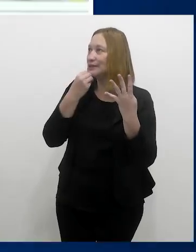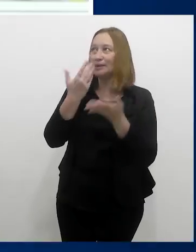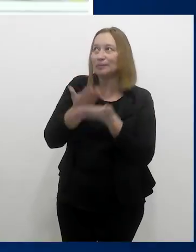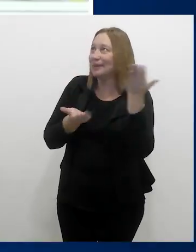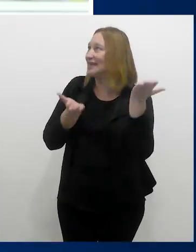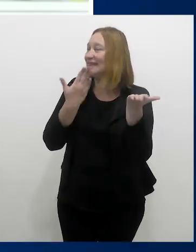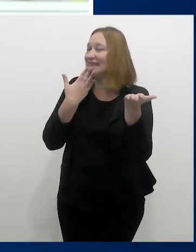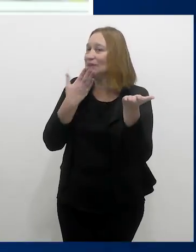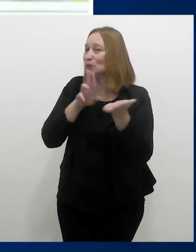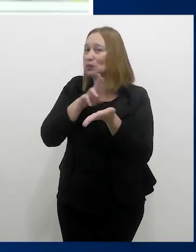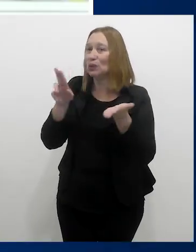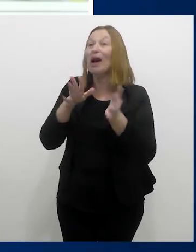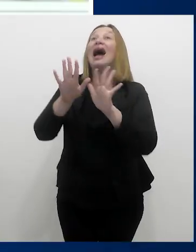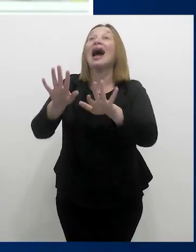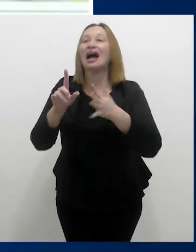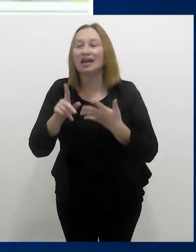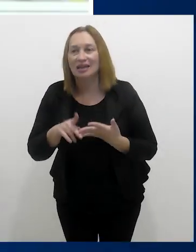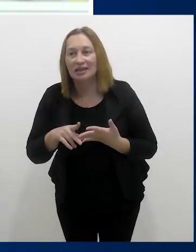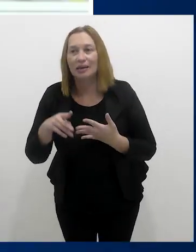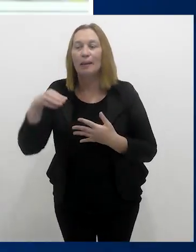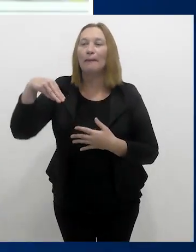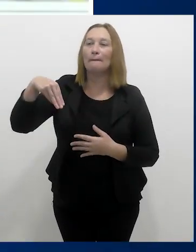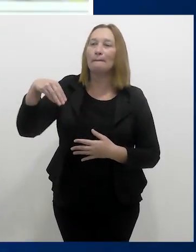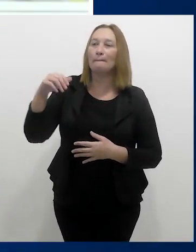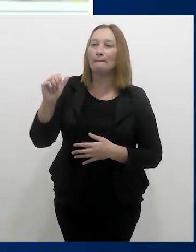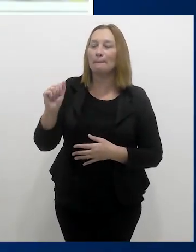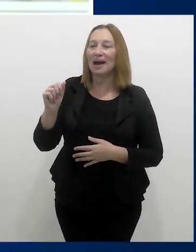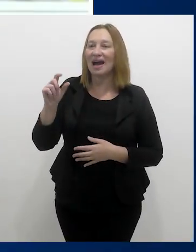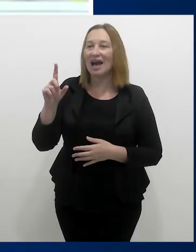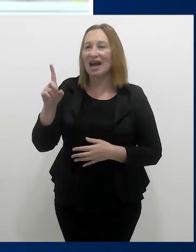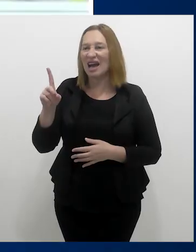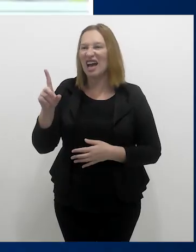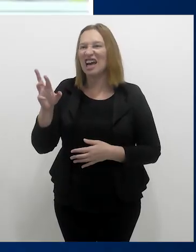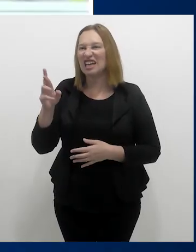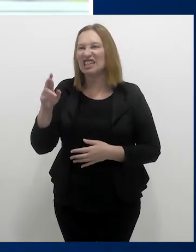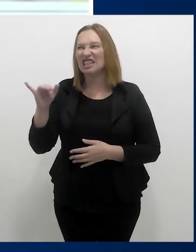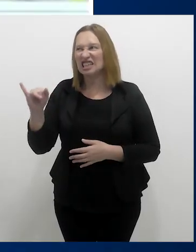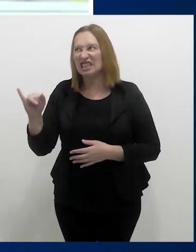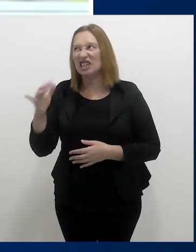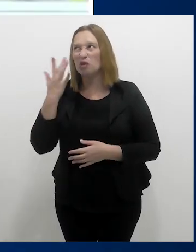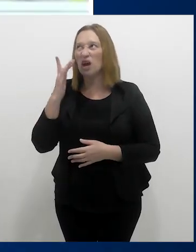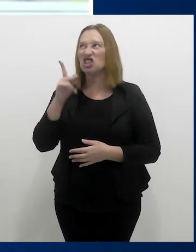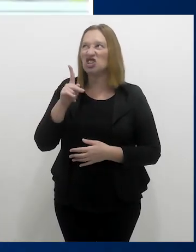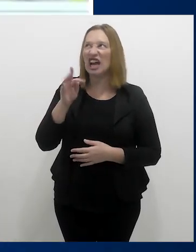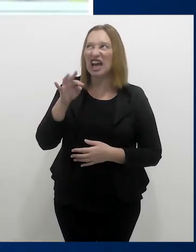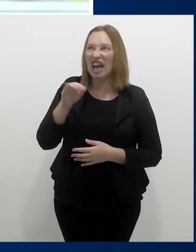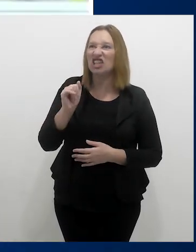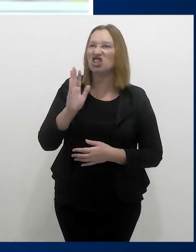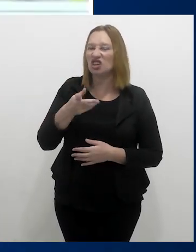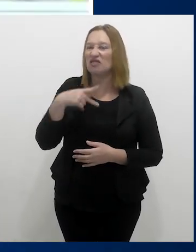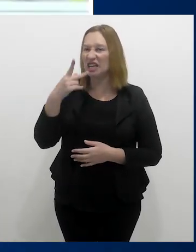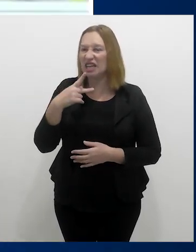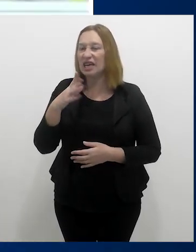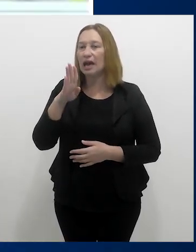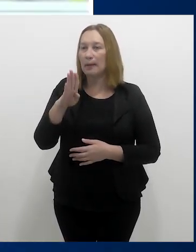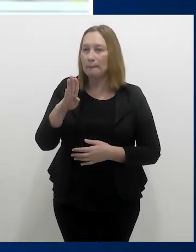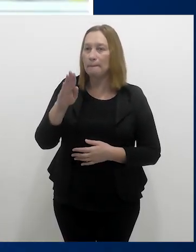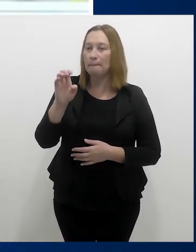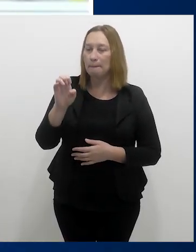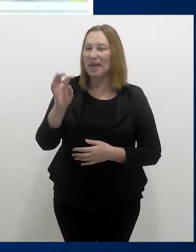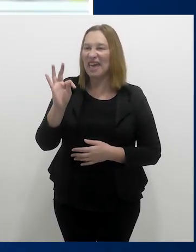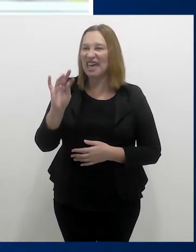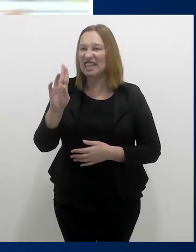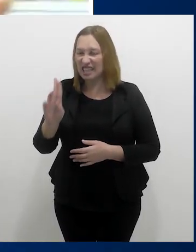Ai, gente, agora eu me perdi aqui. Quem que está faltando? A Marli. A Kátia, acho que eu já falei, tem a